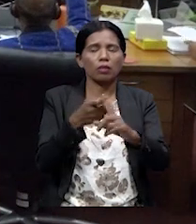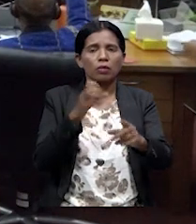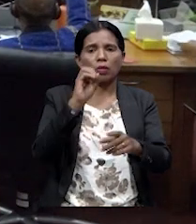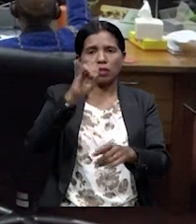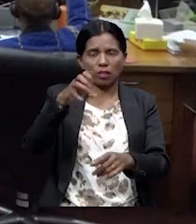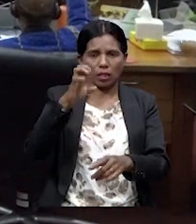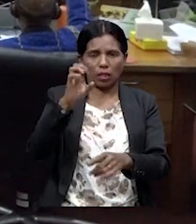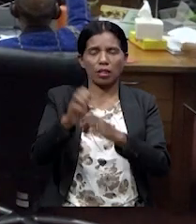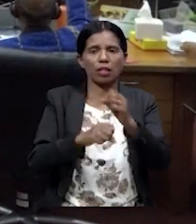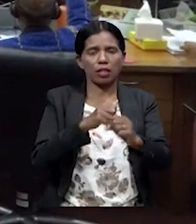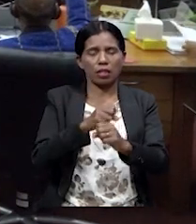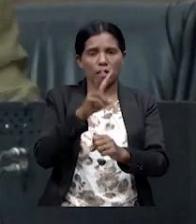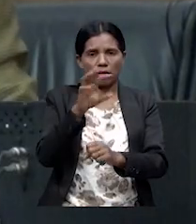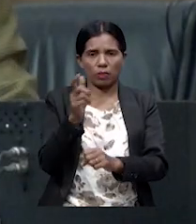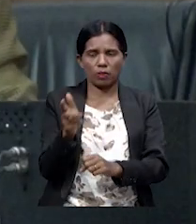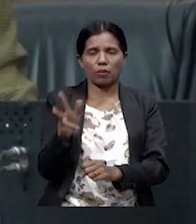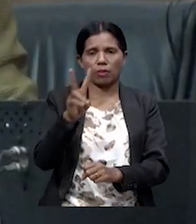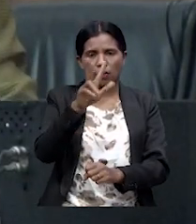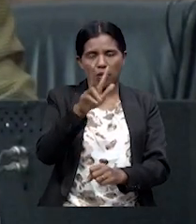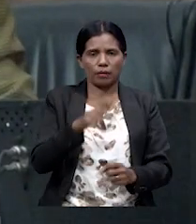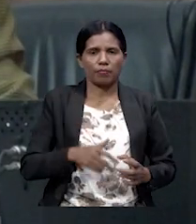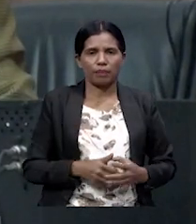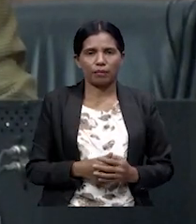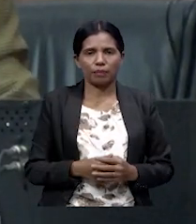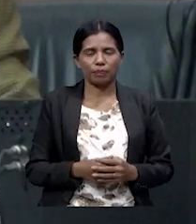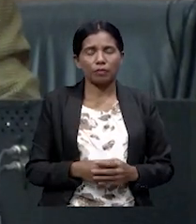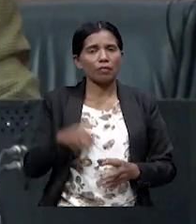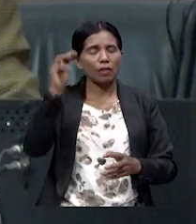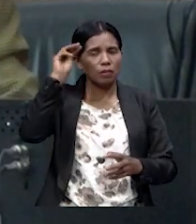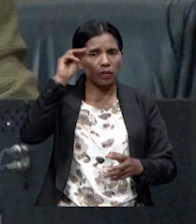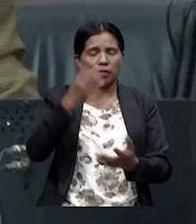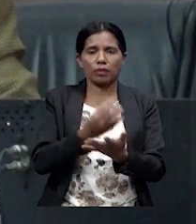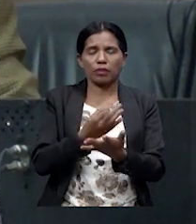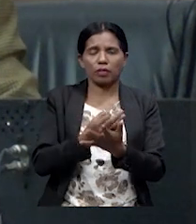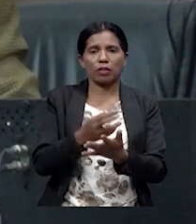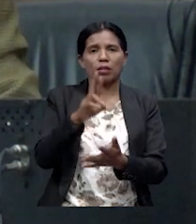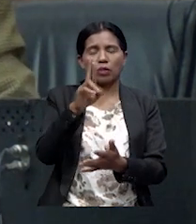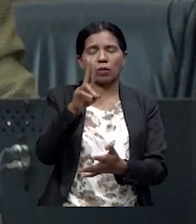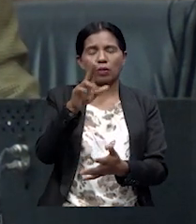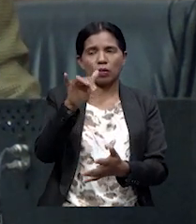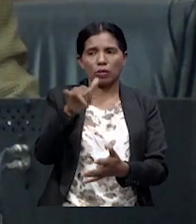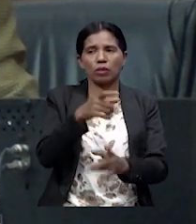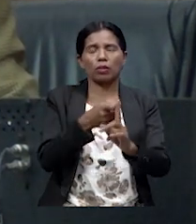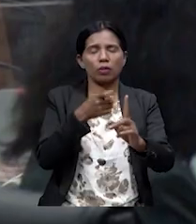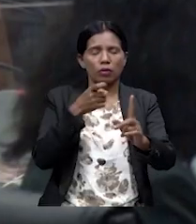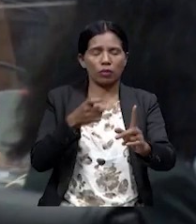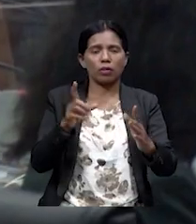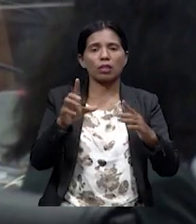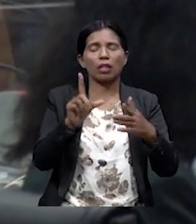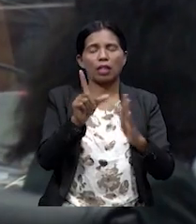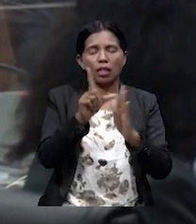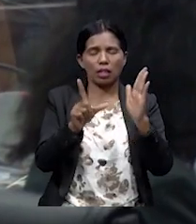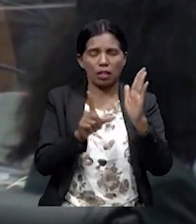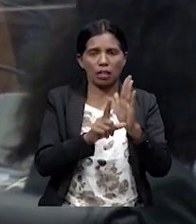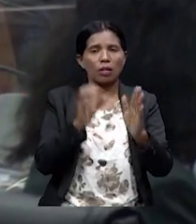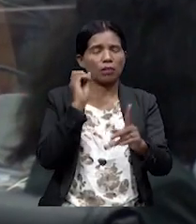Geral Estado Tinang Rihunrua Ruanulu Resin Tolu nian. Ministro Finanças Rui Gomes Hateteng, liu husi lei grande opção no